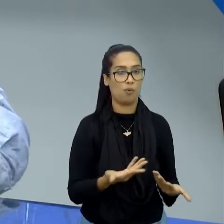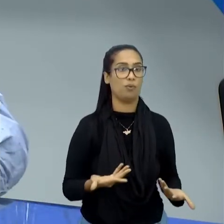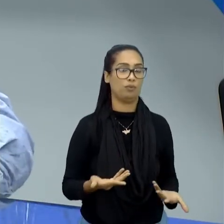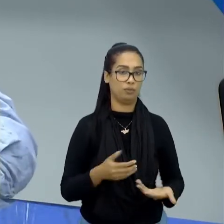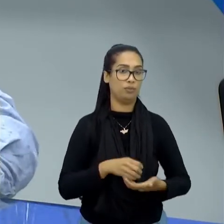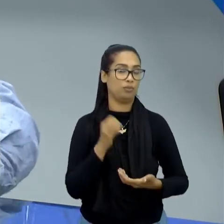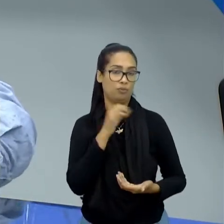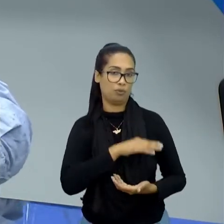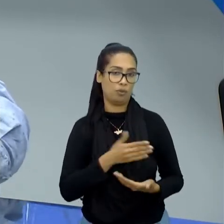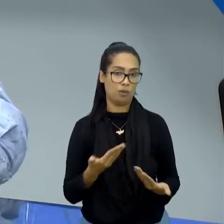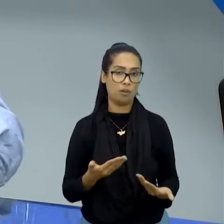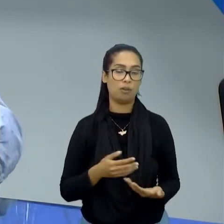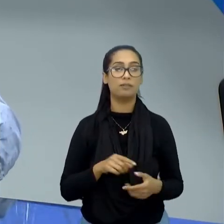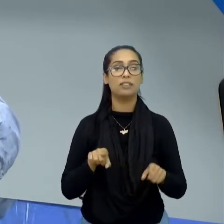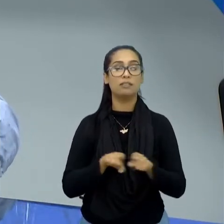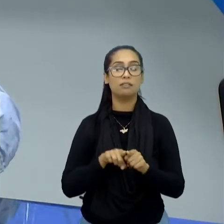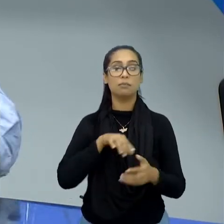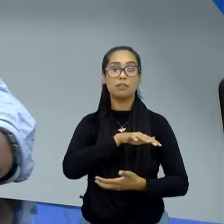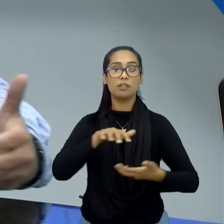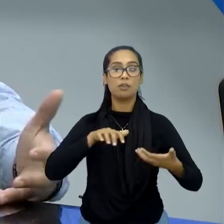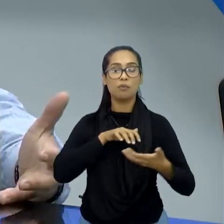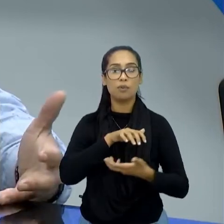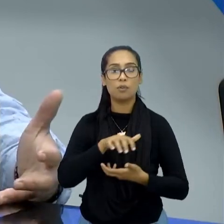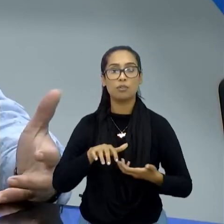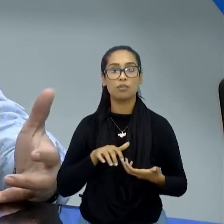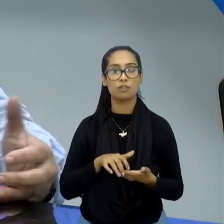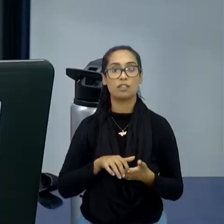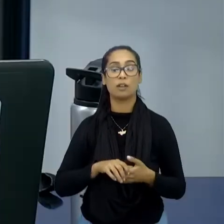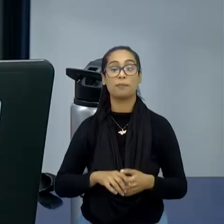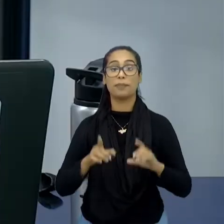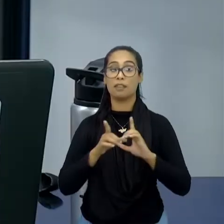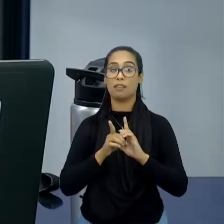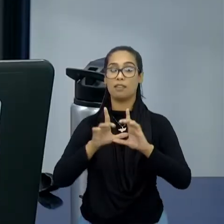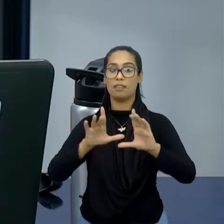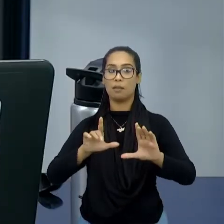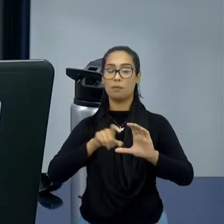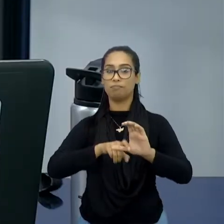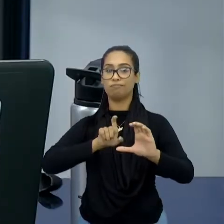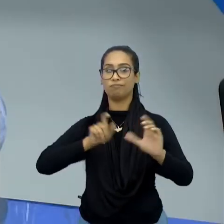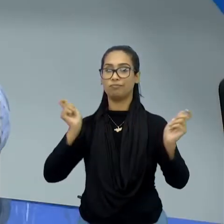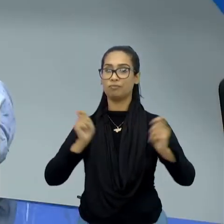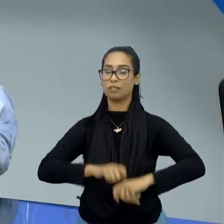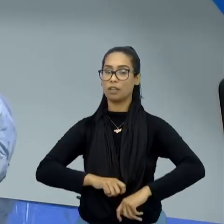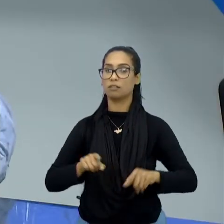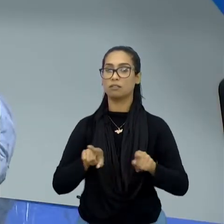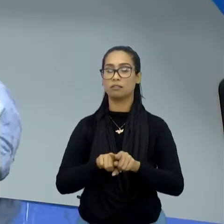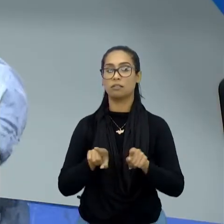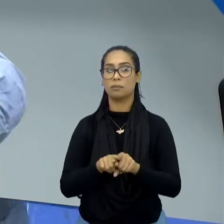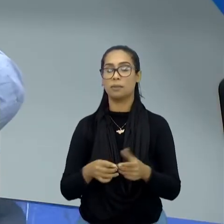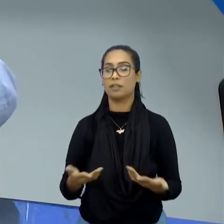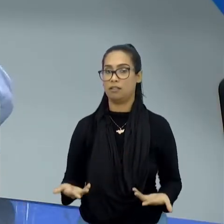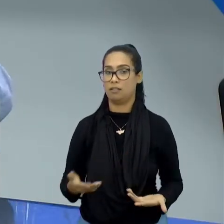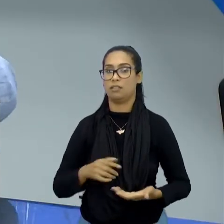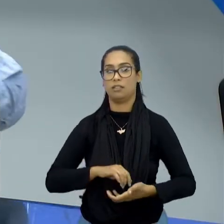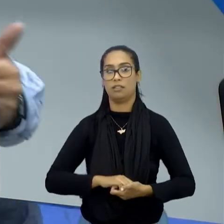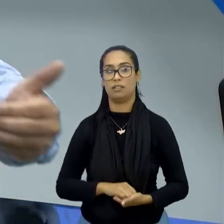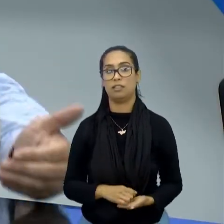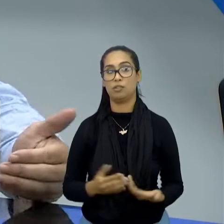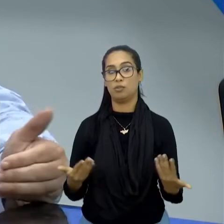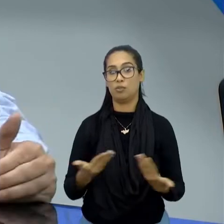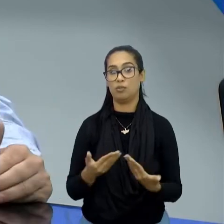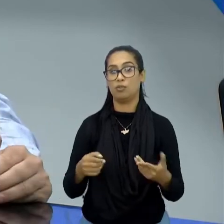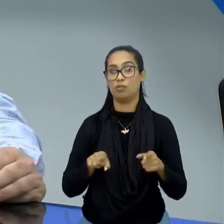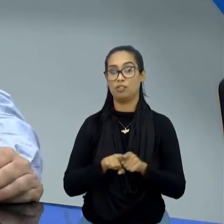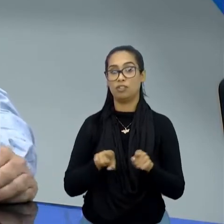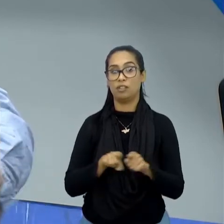trouxe consigo uma leitura da democracia. Uma revolução que trouxe consigo a laicização